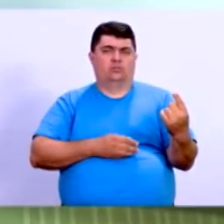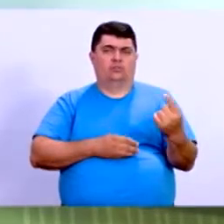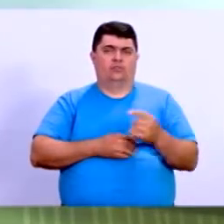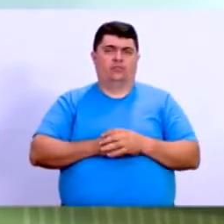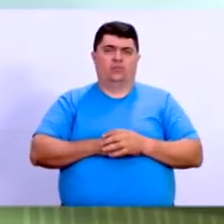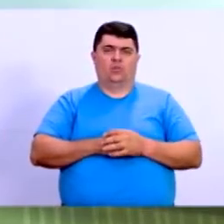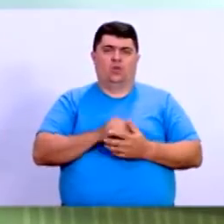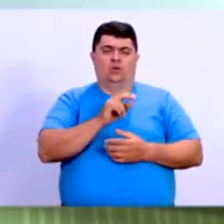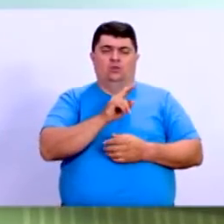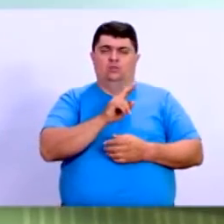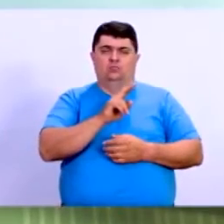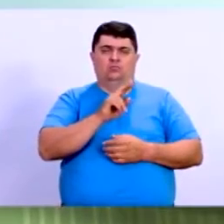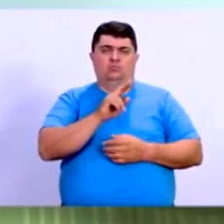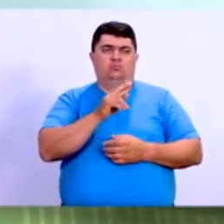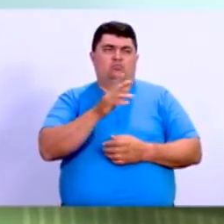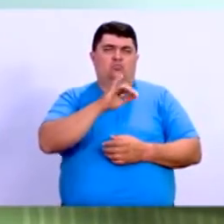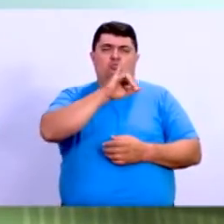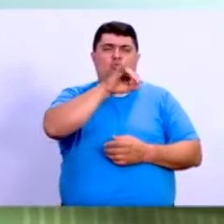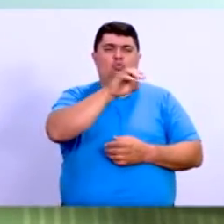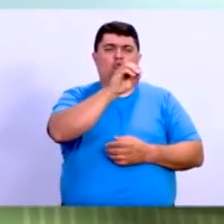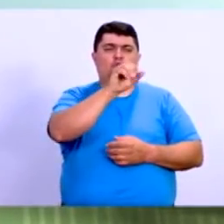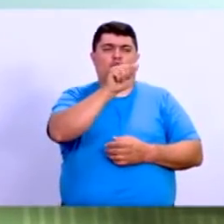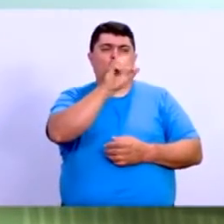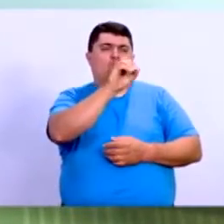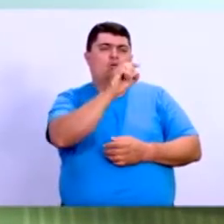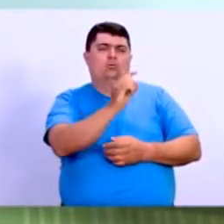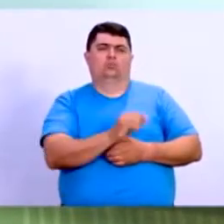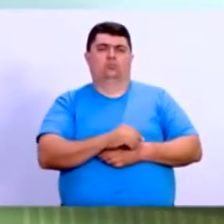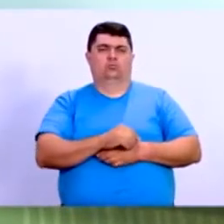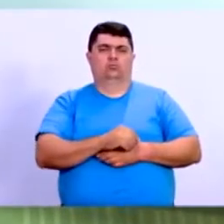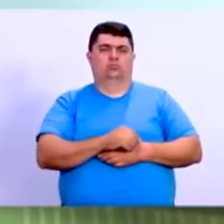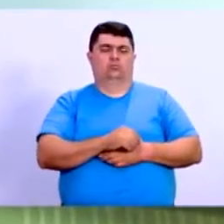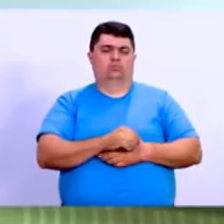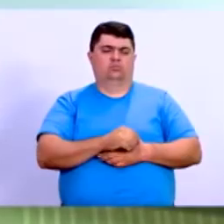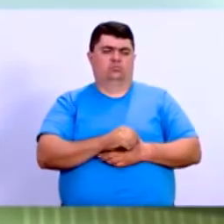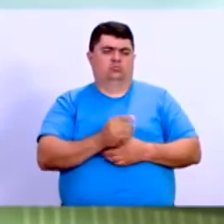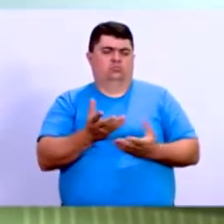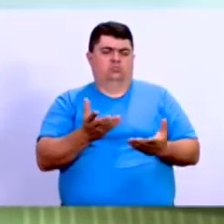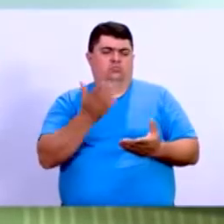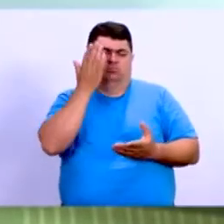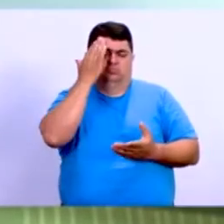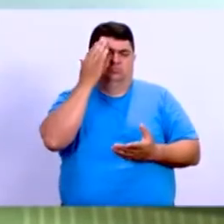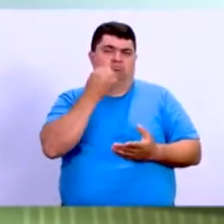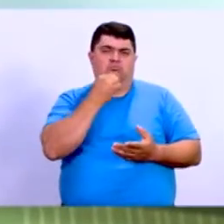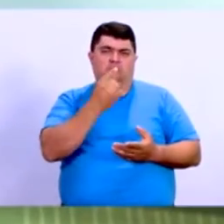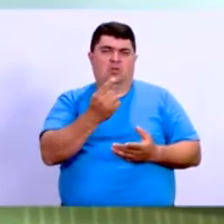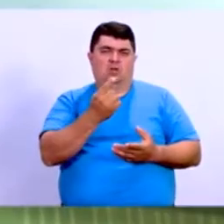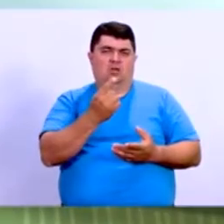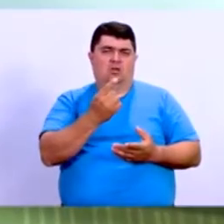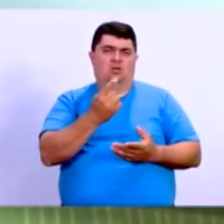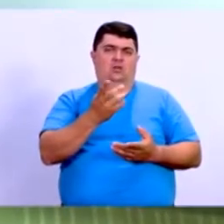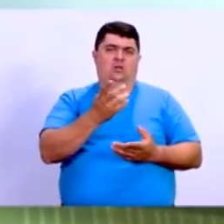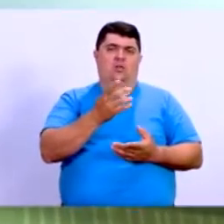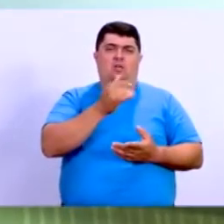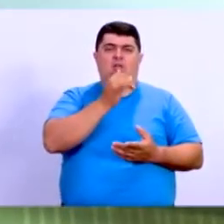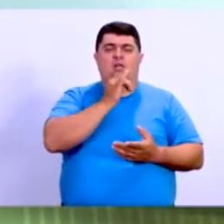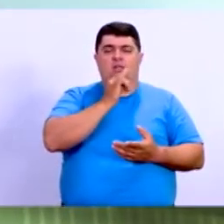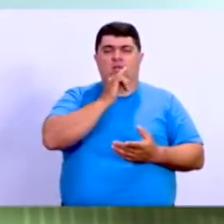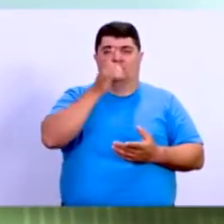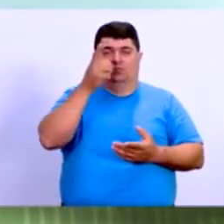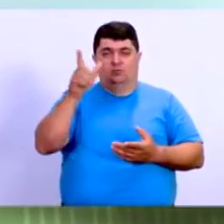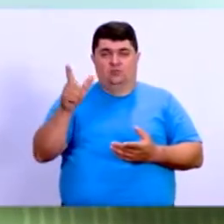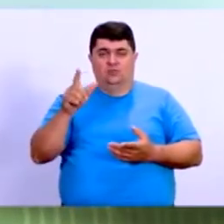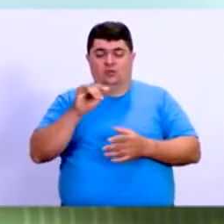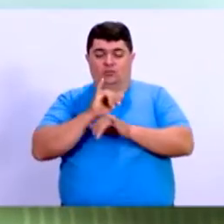pessoa, ela não significa nada, ela tem que ter alguma relação ali. Se for, por exemplo, o nome de um funcionário, aí eu já tenho